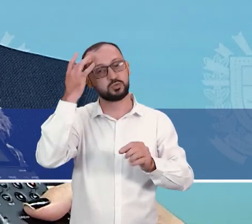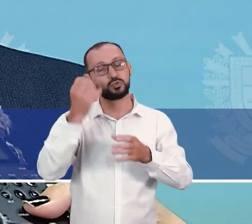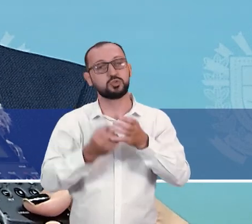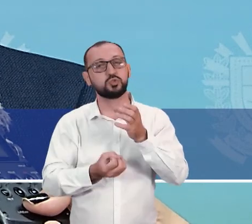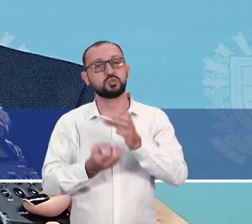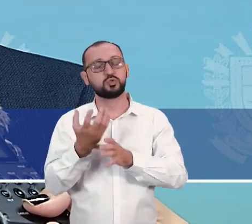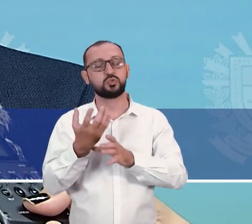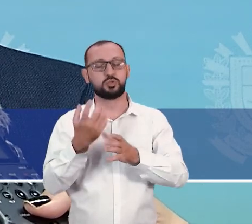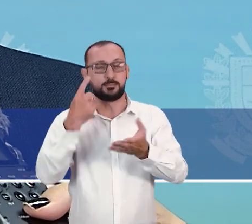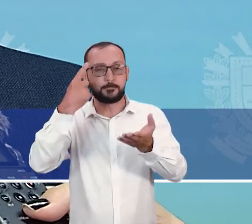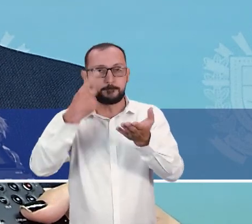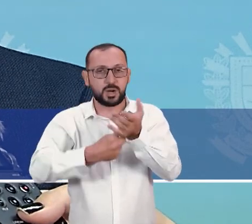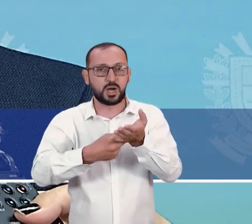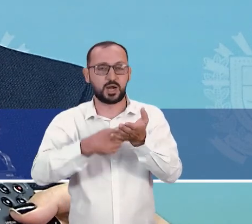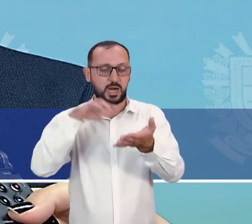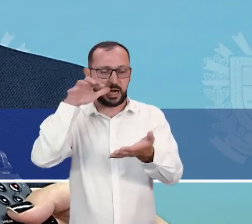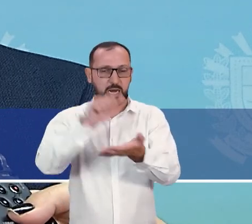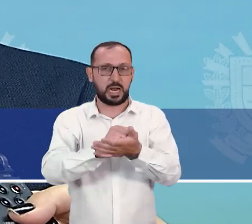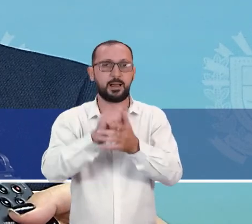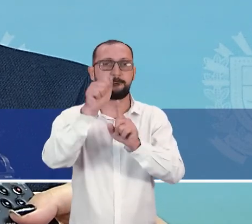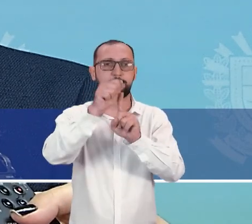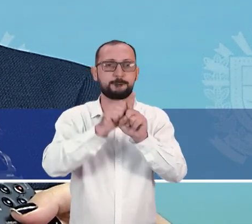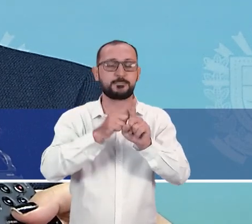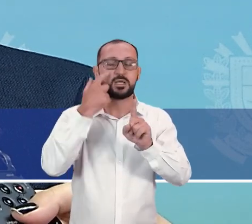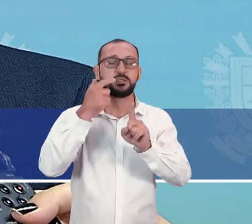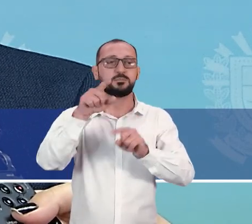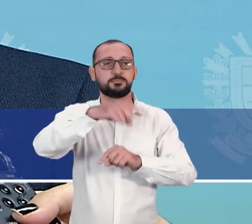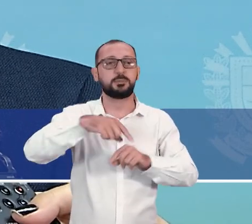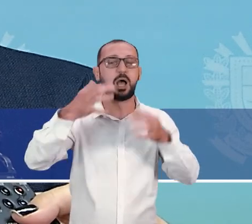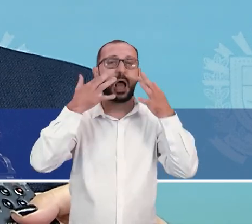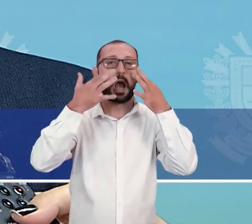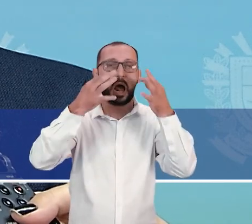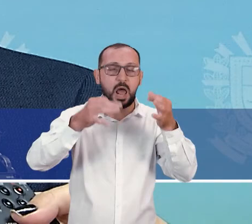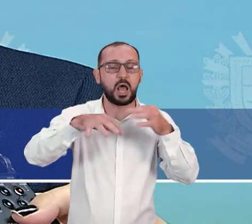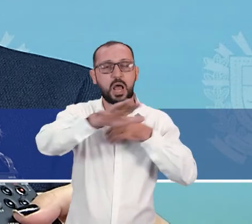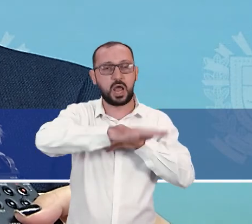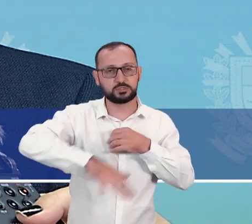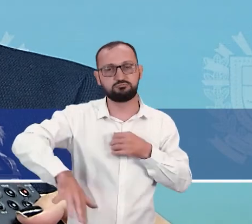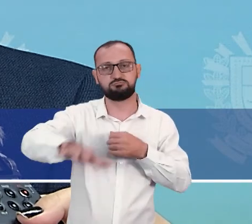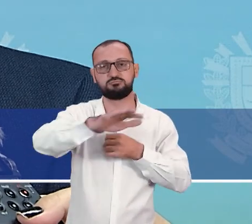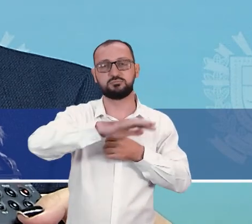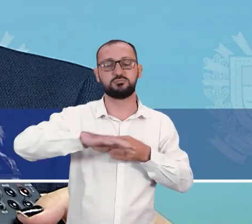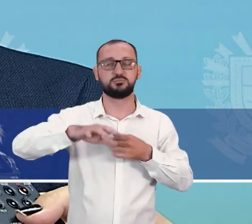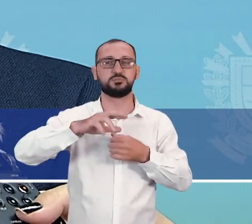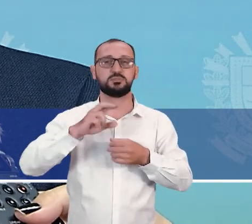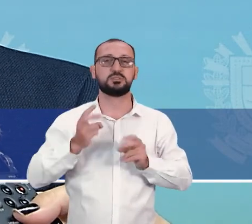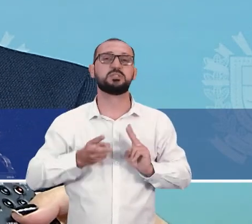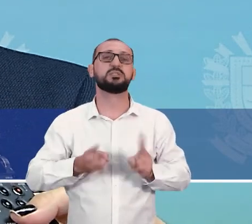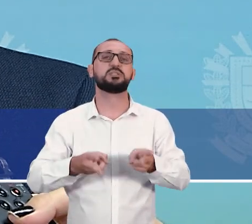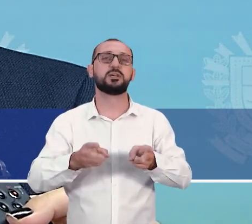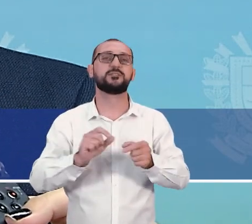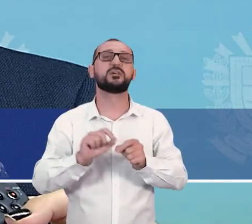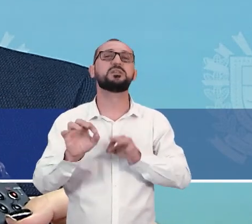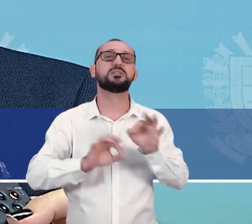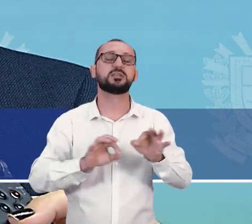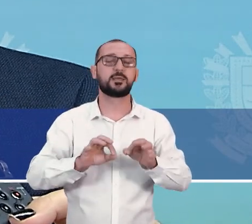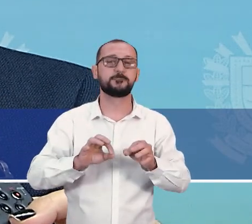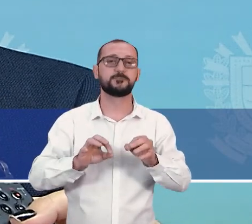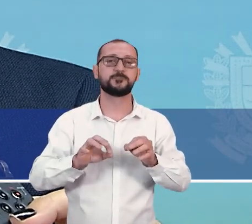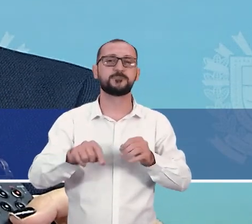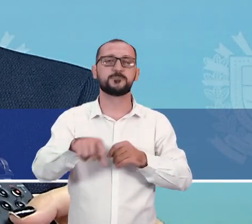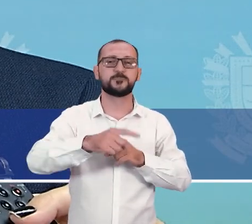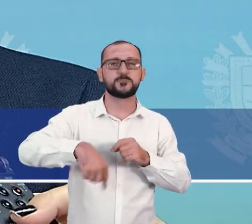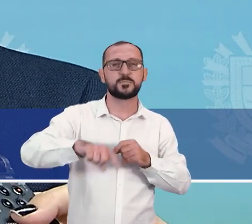que a instituição deste mês, como de alerta, não é, permanente, no sentido de fazer com que